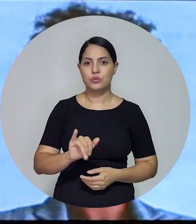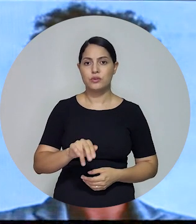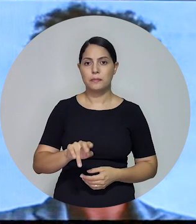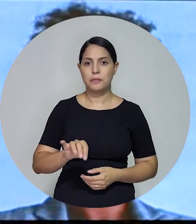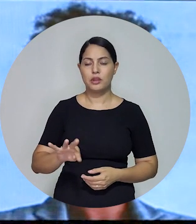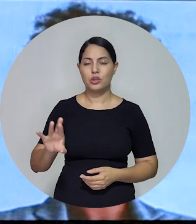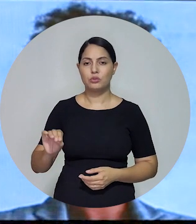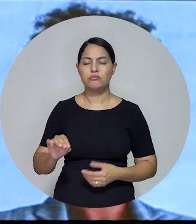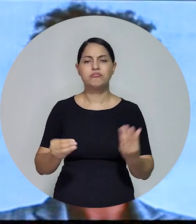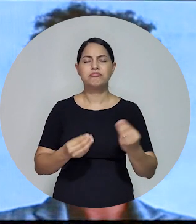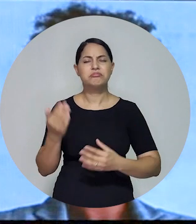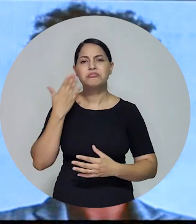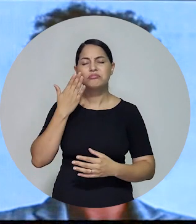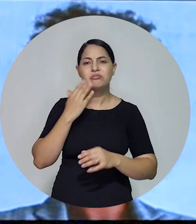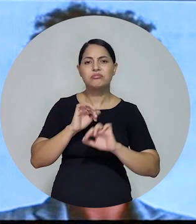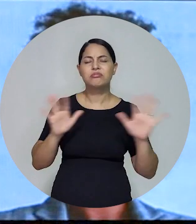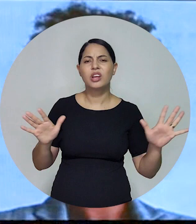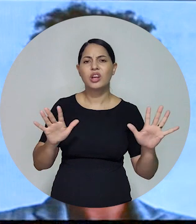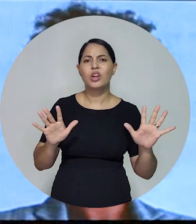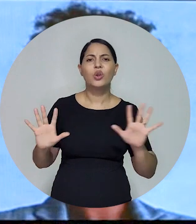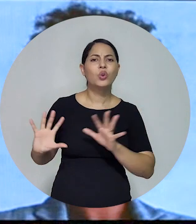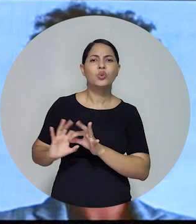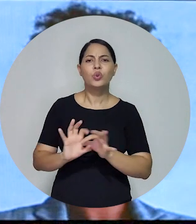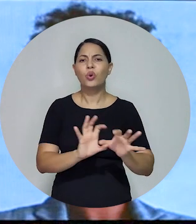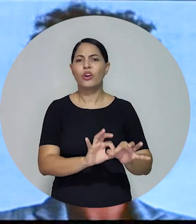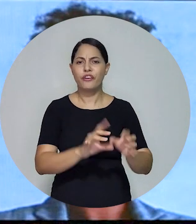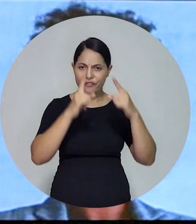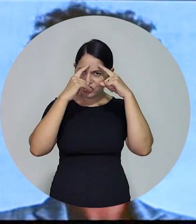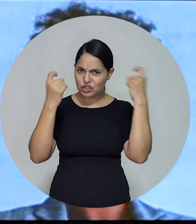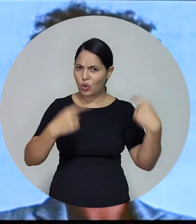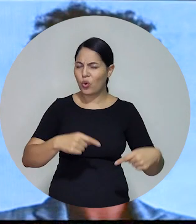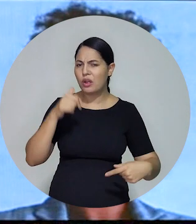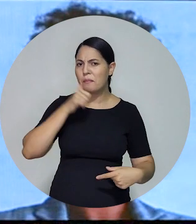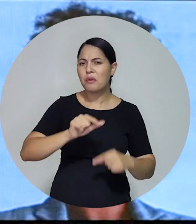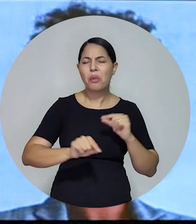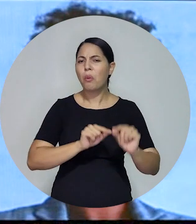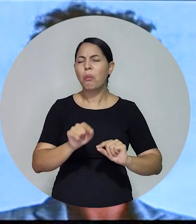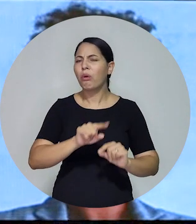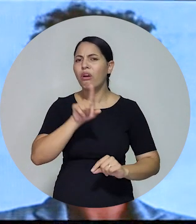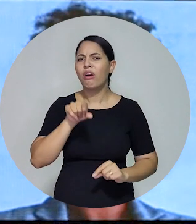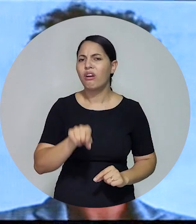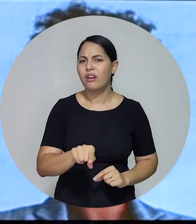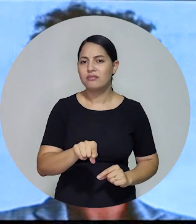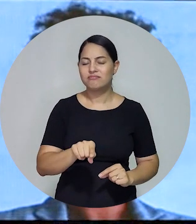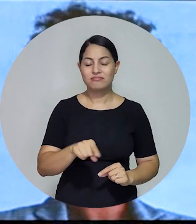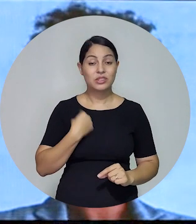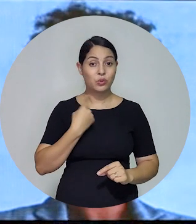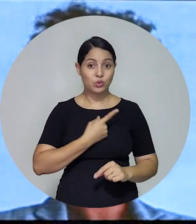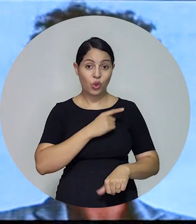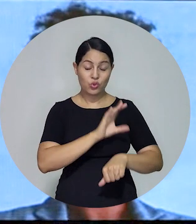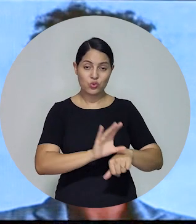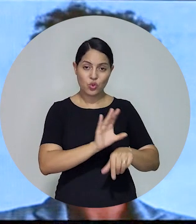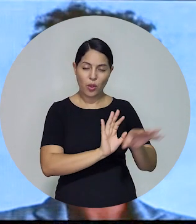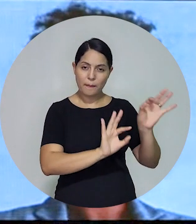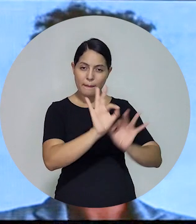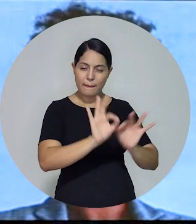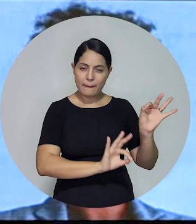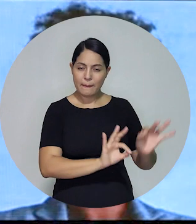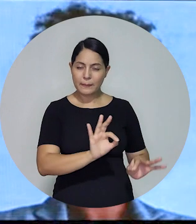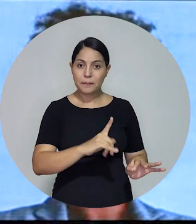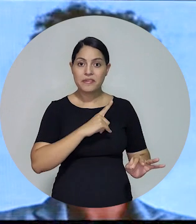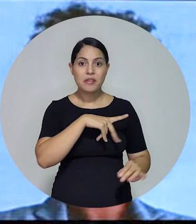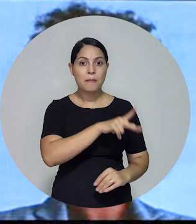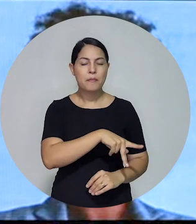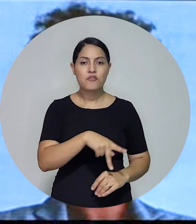gente popularizar esse tema e para que as pessoas conheçam o que é verdadeiramente a violência política praticada contra a mulher. Então, preparamos um